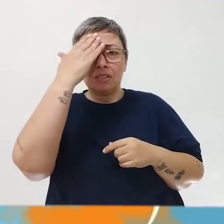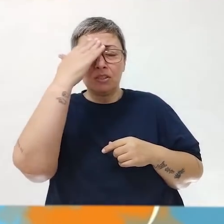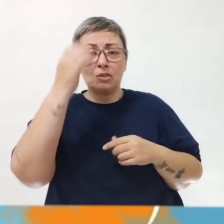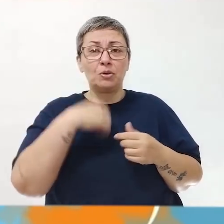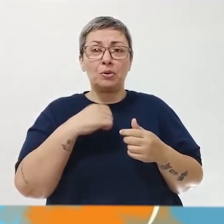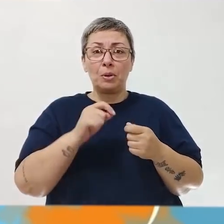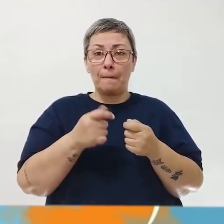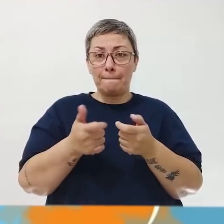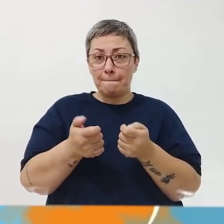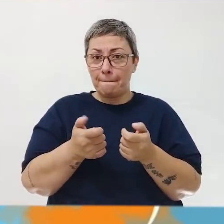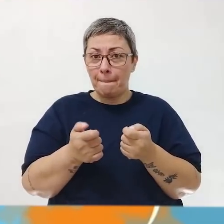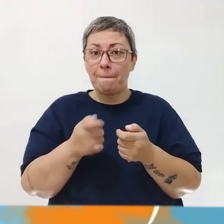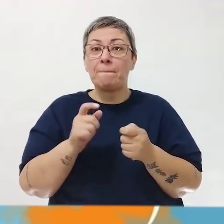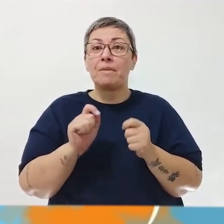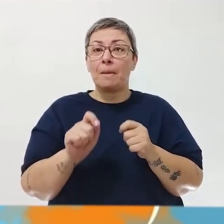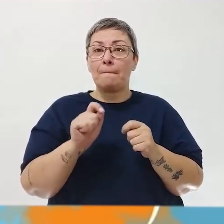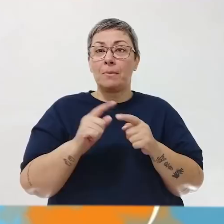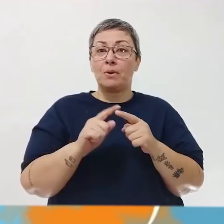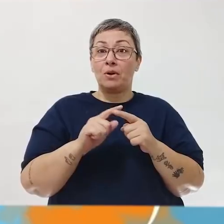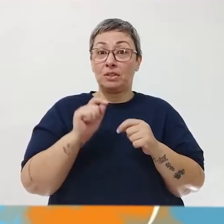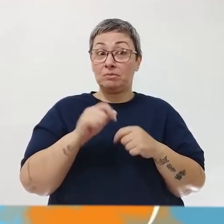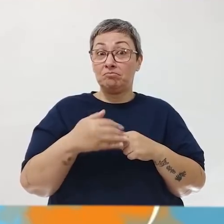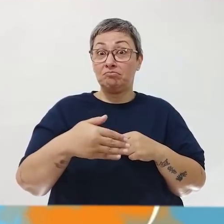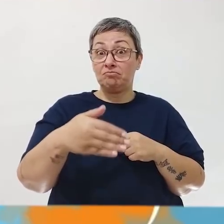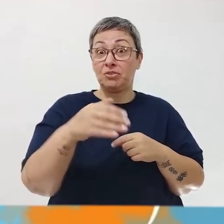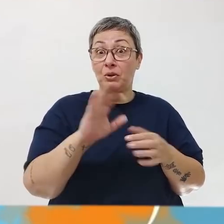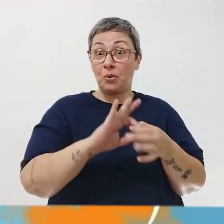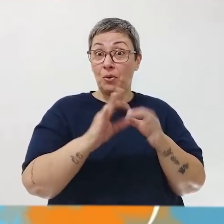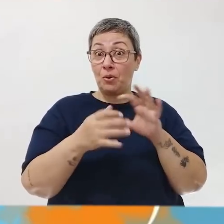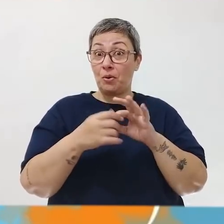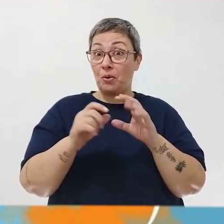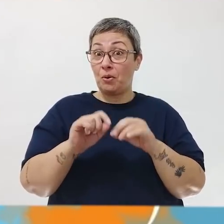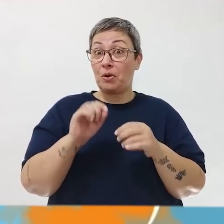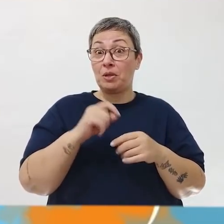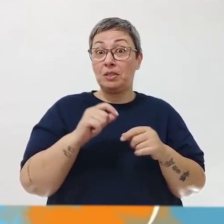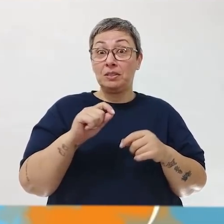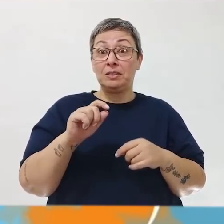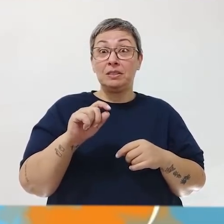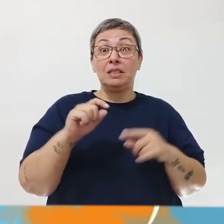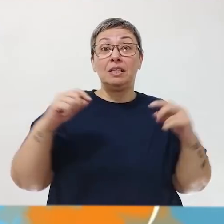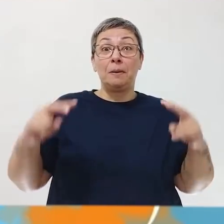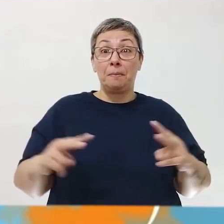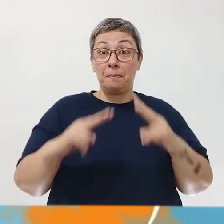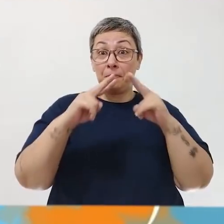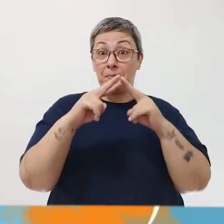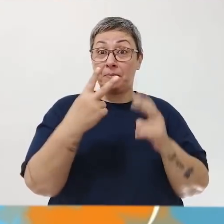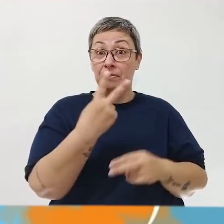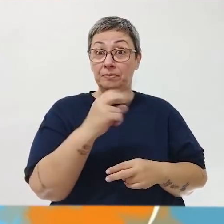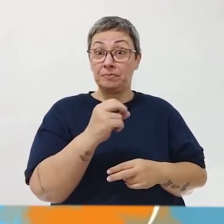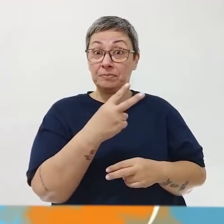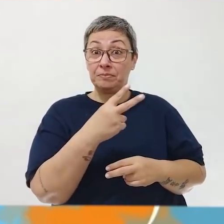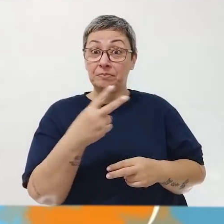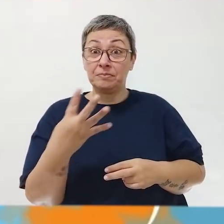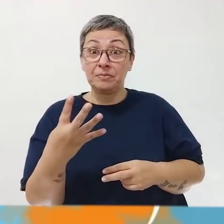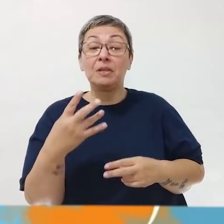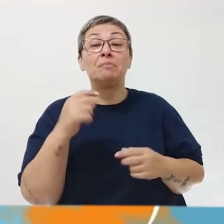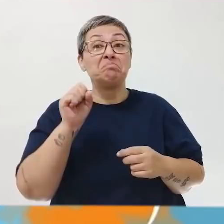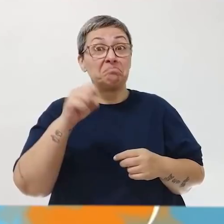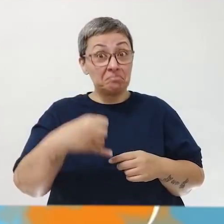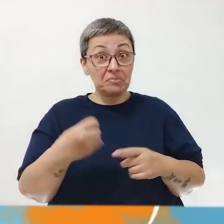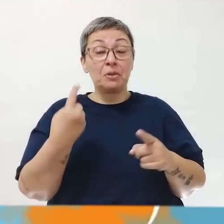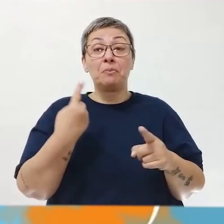sabia que os jogos virtuais podem virar modalidade olímpica na próxima Olimpíada de Paris em 2024? Sim,